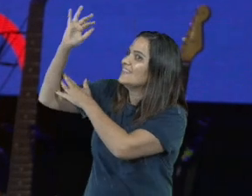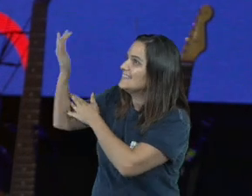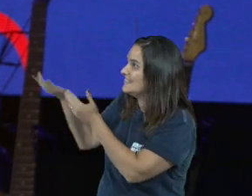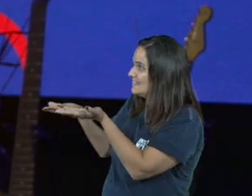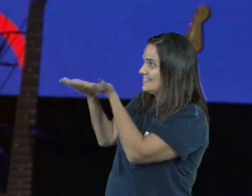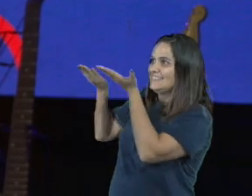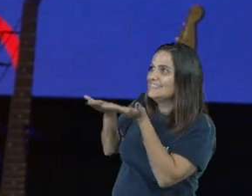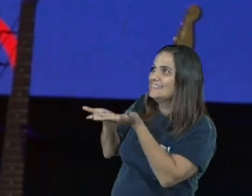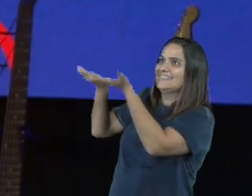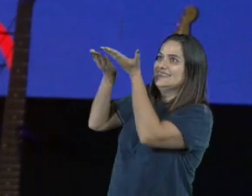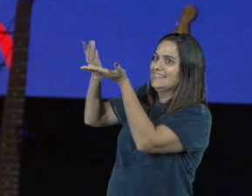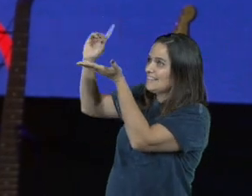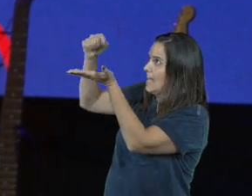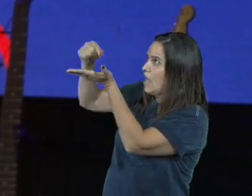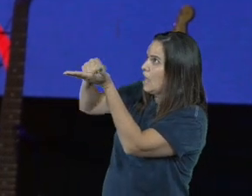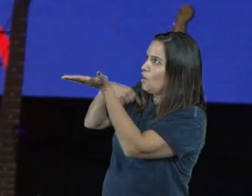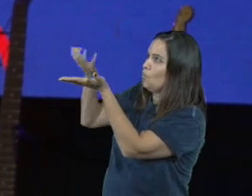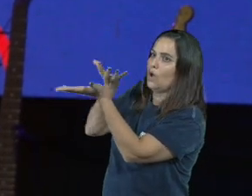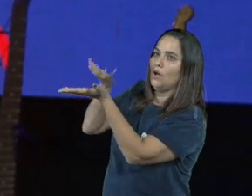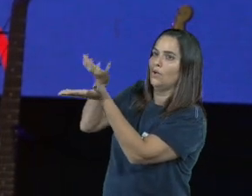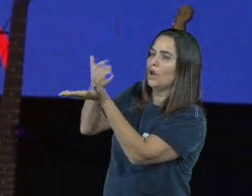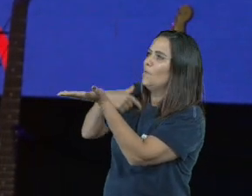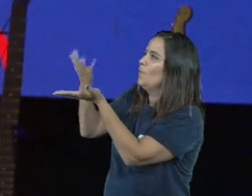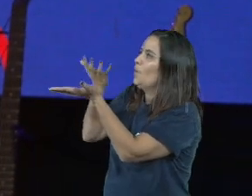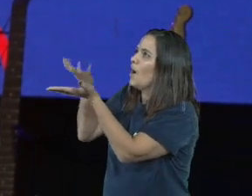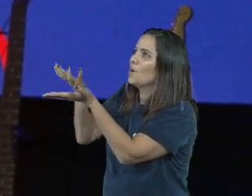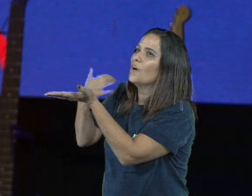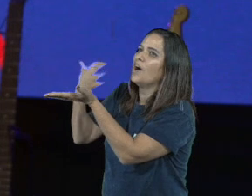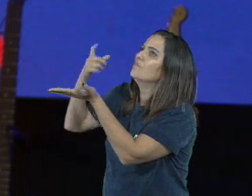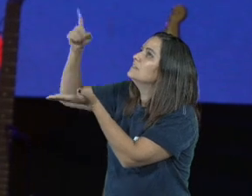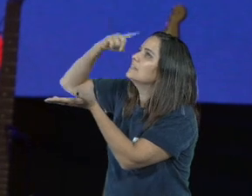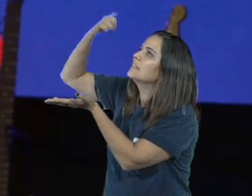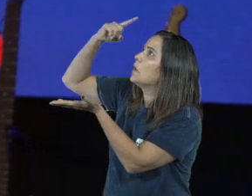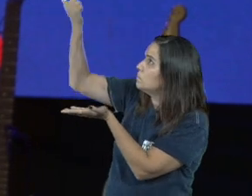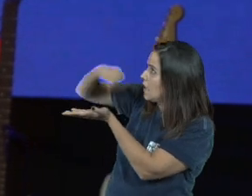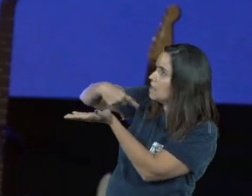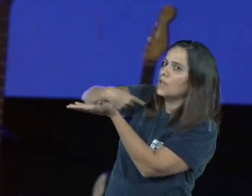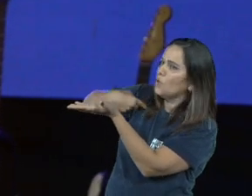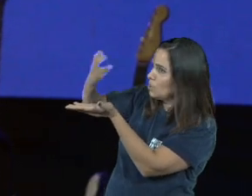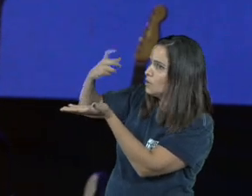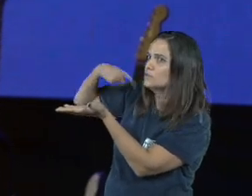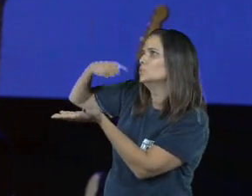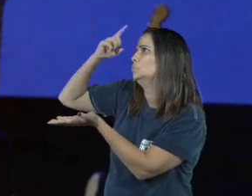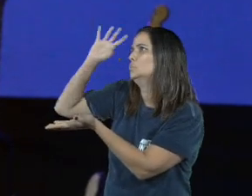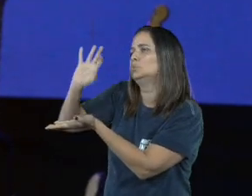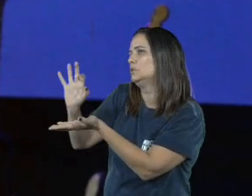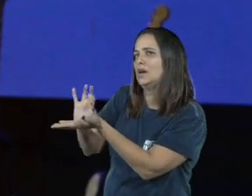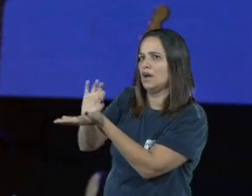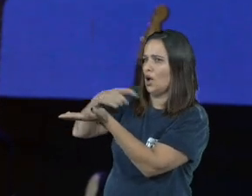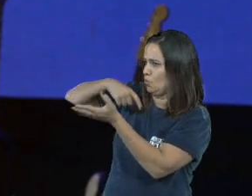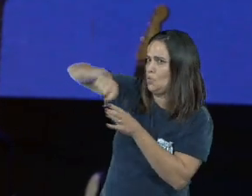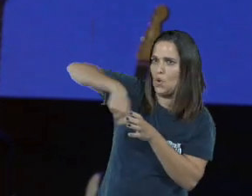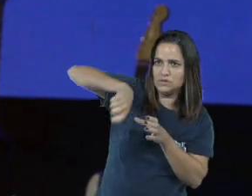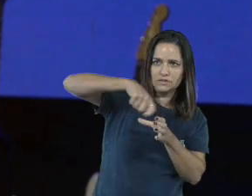para Deus Olha só eu quero viver algo novo contigo eu quero ser dominado pelo Senhor eu não sei se eu vou fazer bolinho de banana que eu sei fazer e